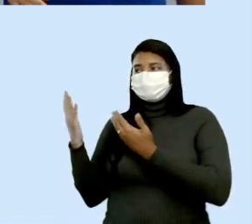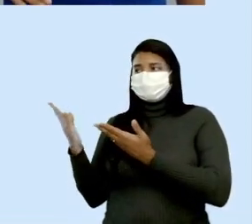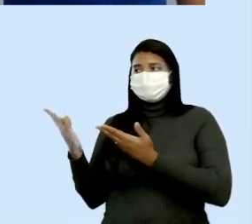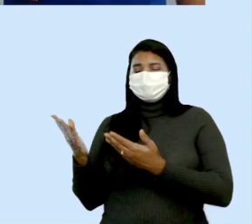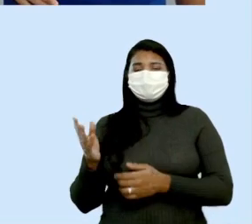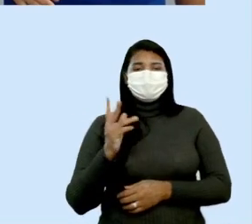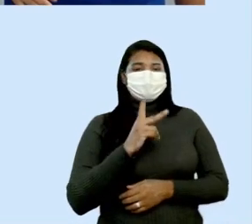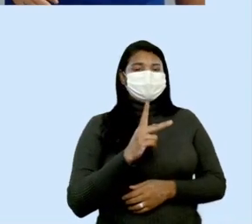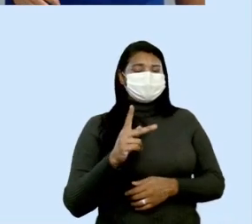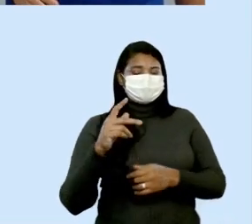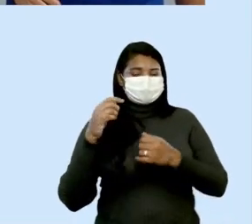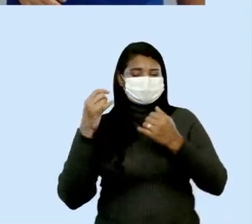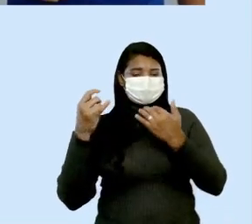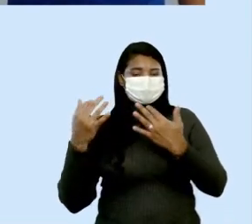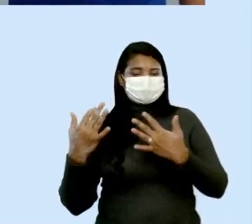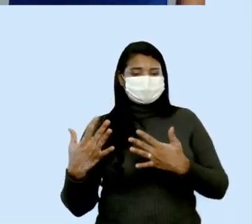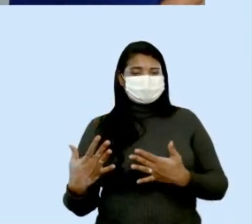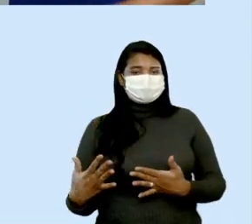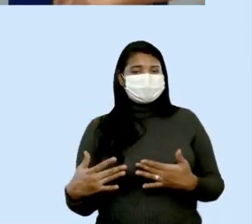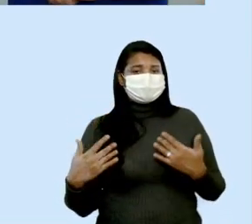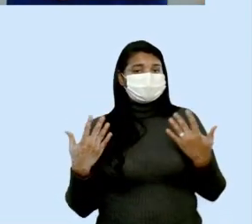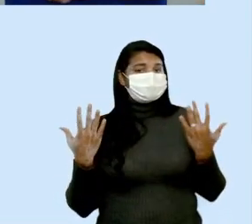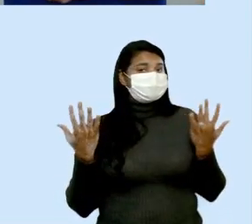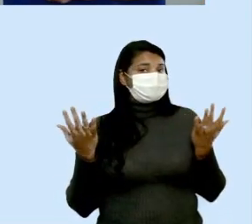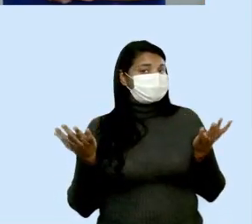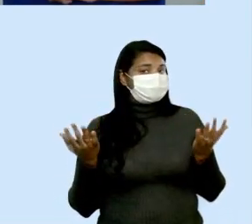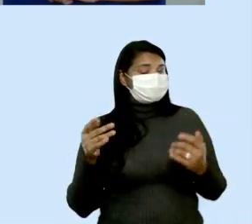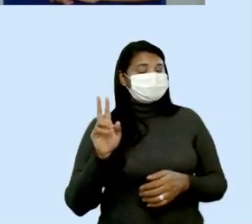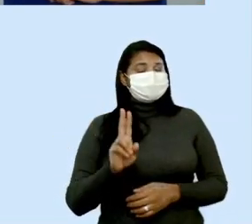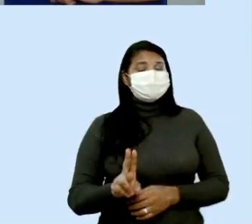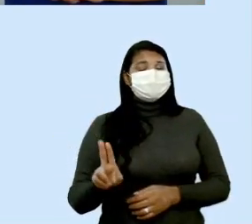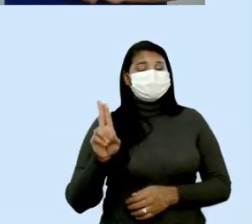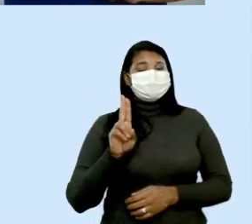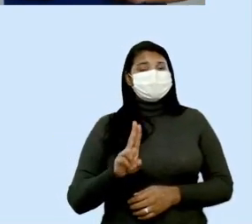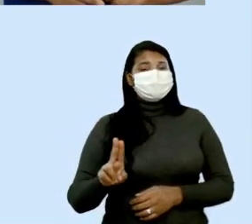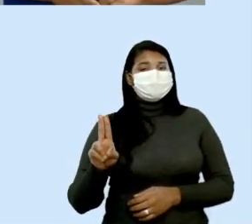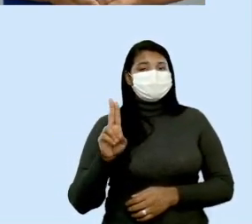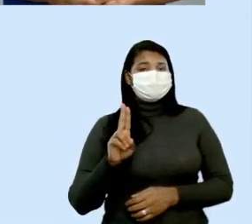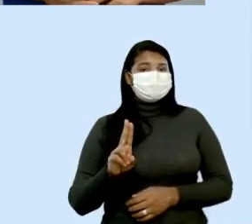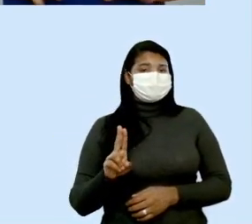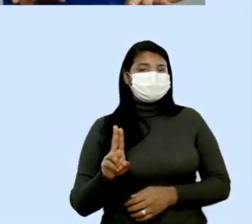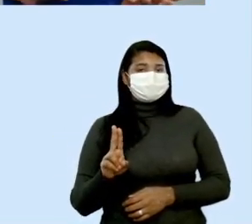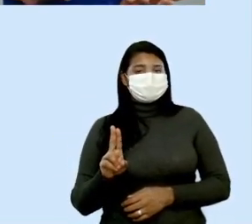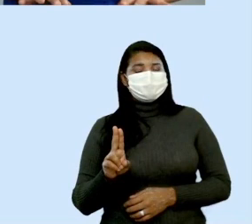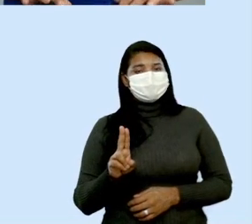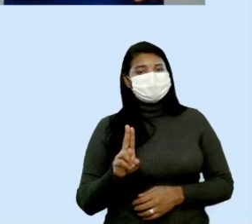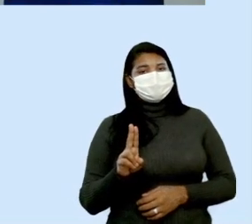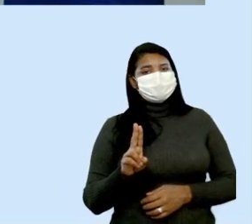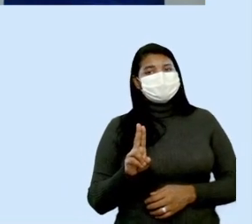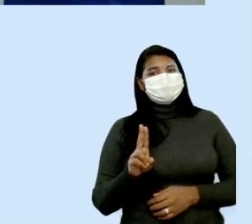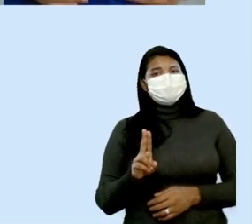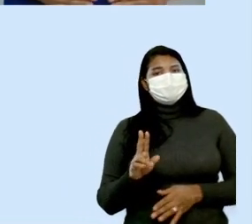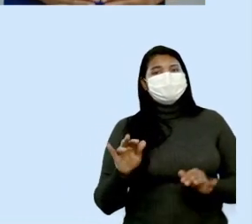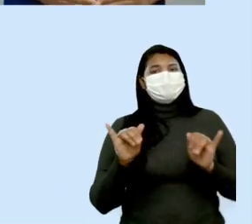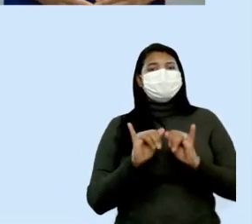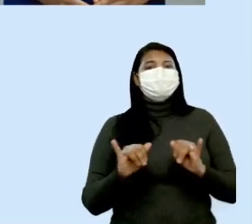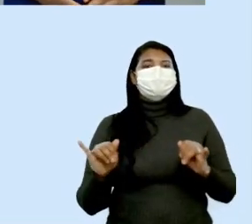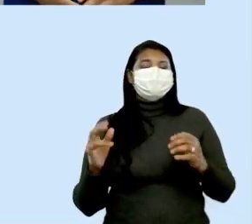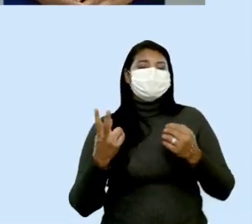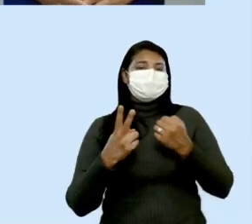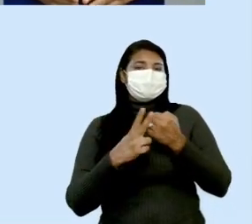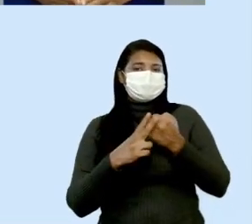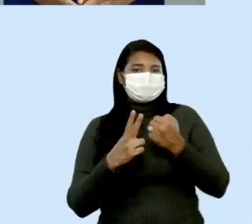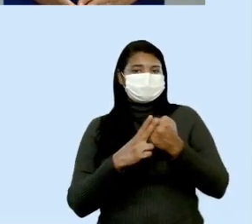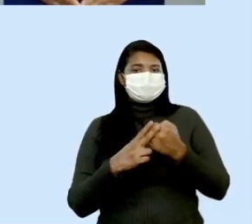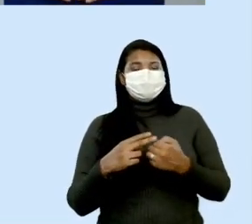the simple present. Quando é que nós devemos usar o simple present? É um tempo verbal